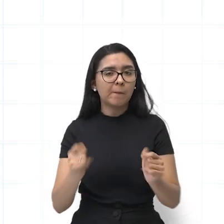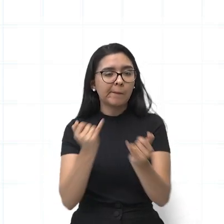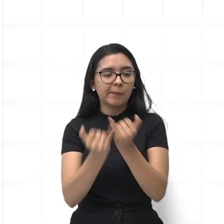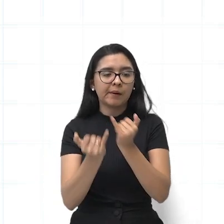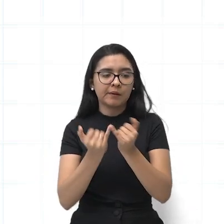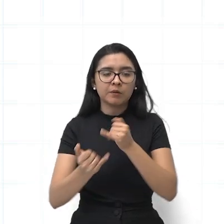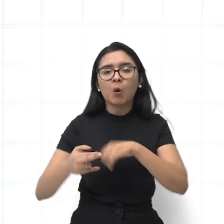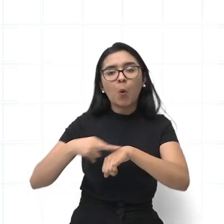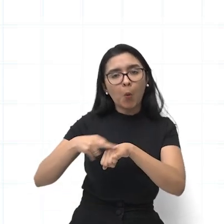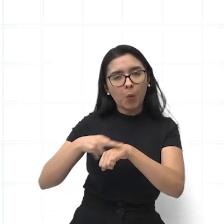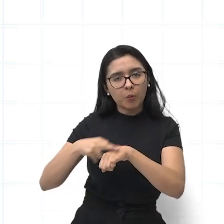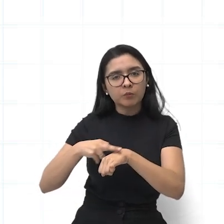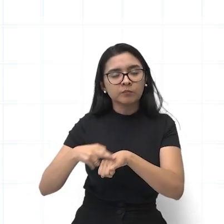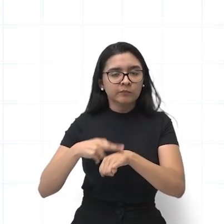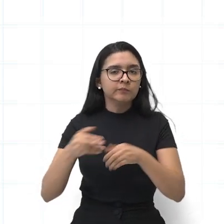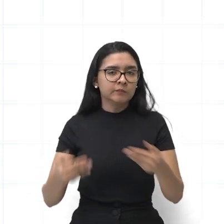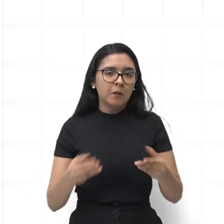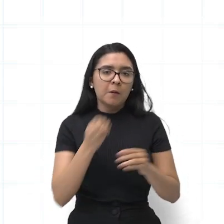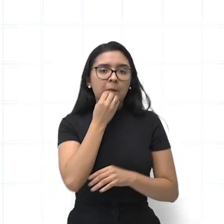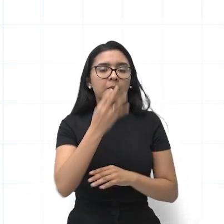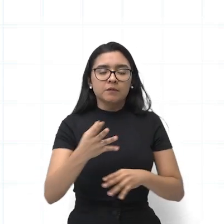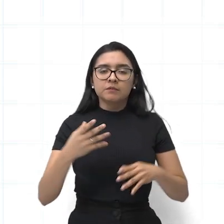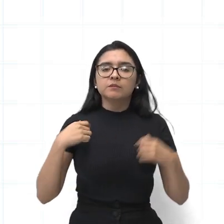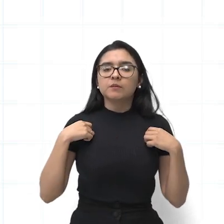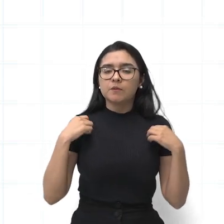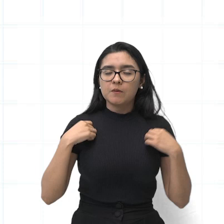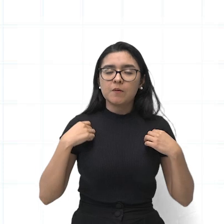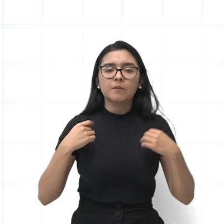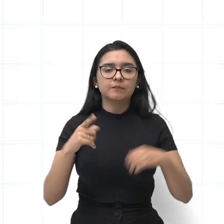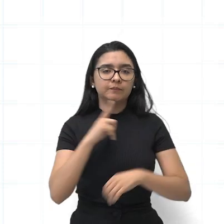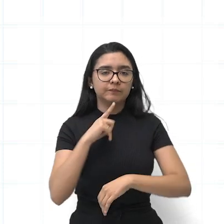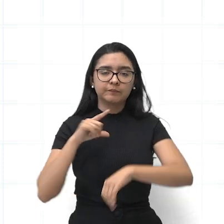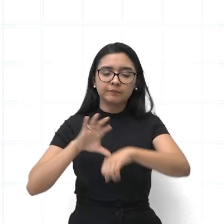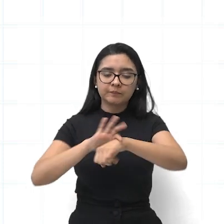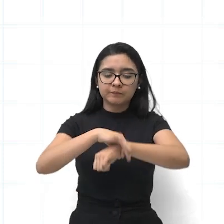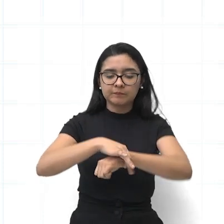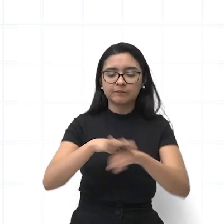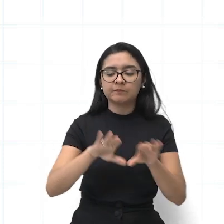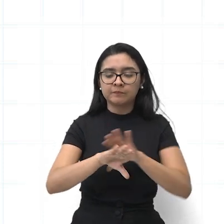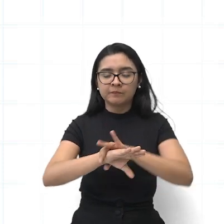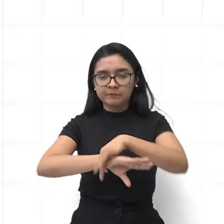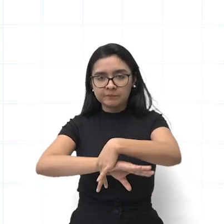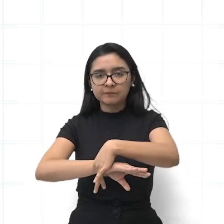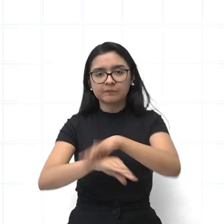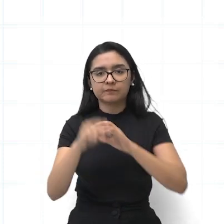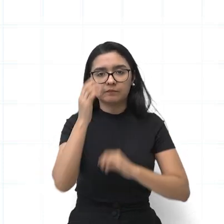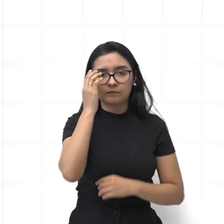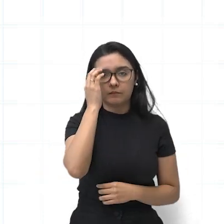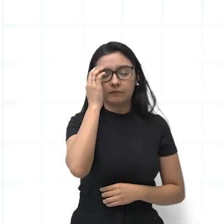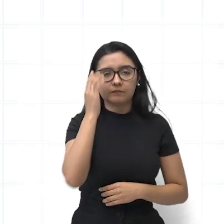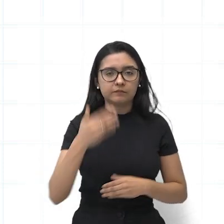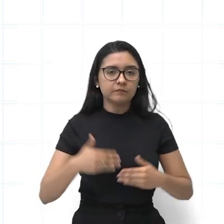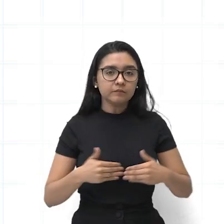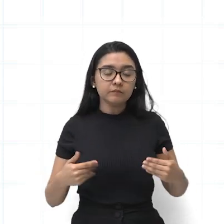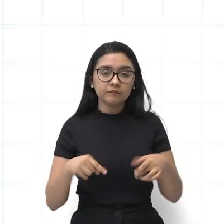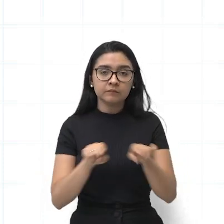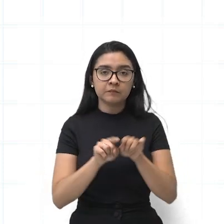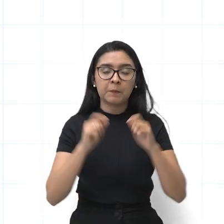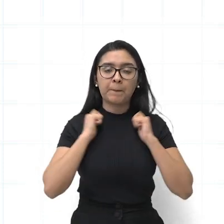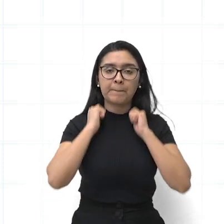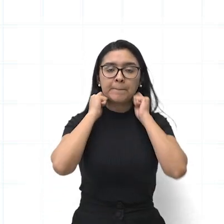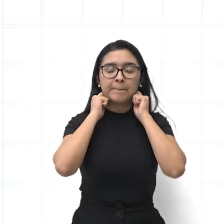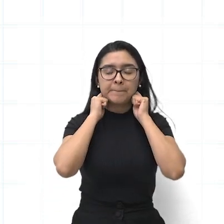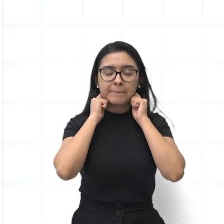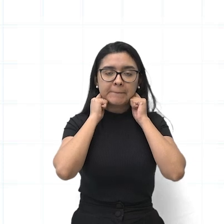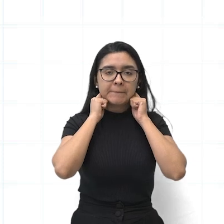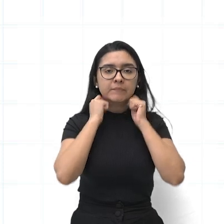muito parecido com aquilo. Então é bom que essa roupa tenha as mangas compridas para proteger os braços, né? O tórax e os braços, e a gola